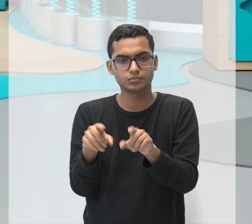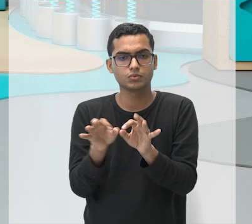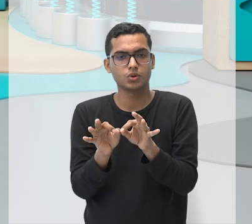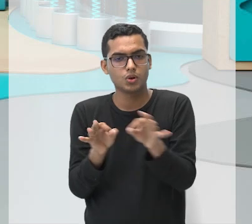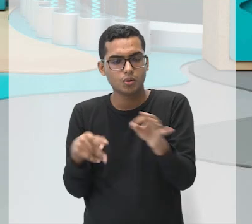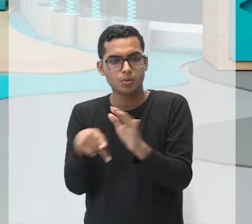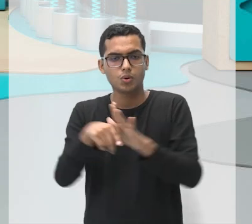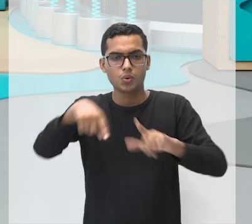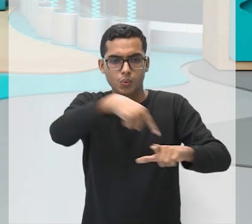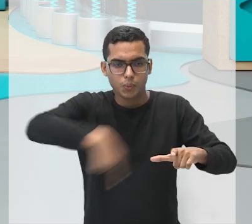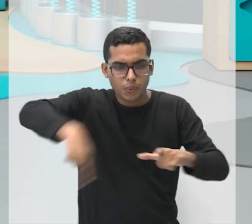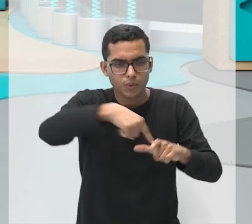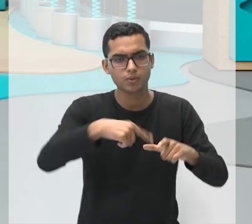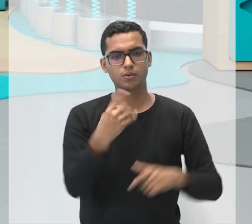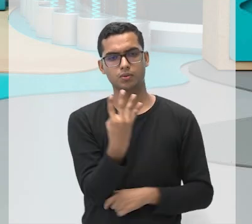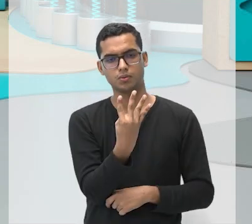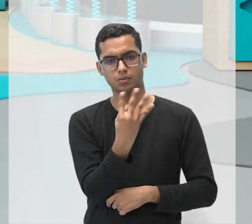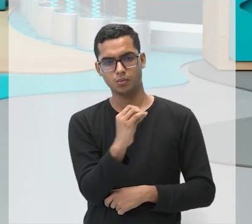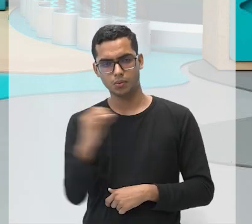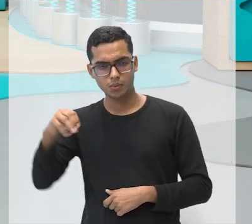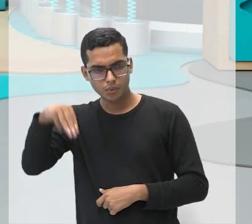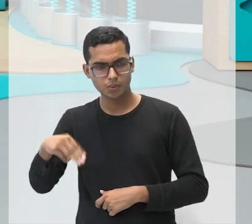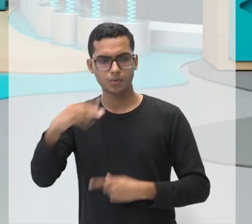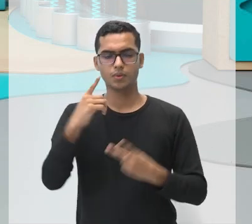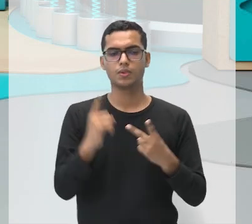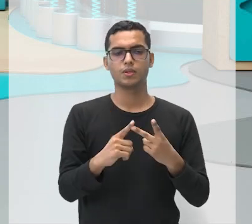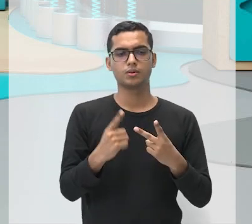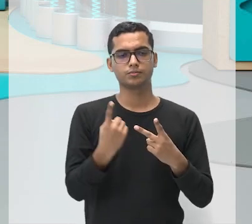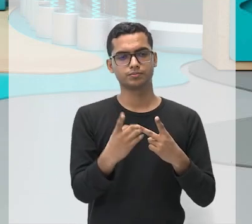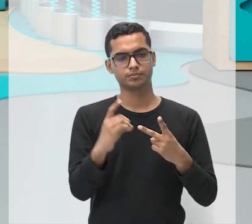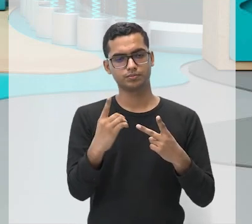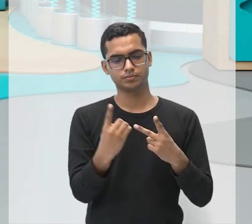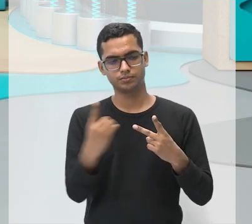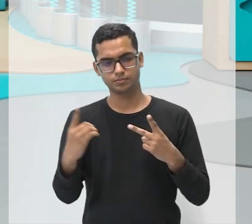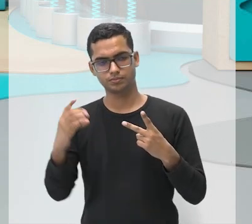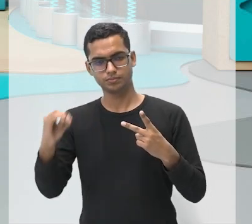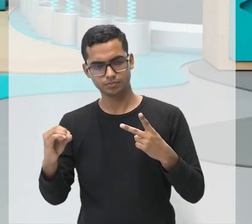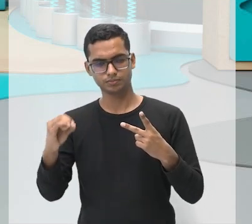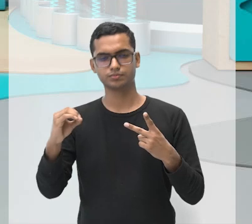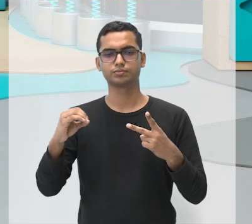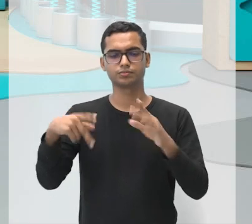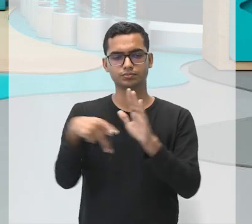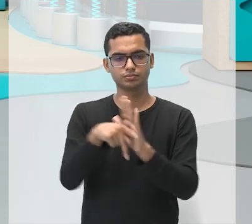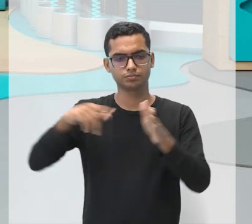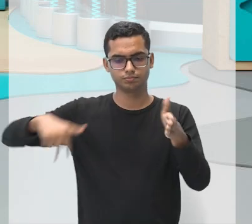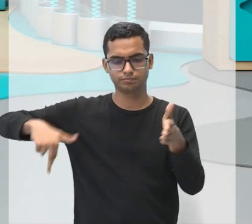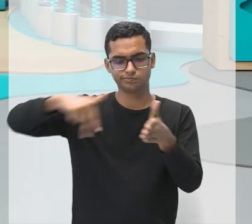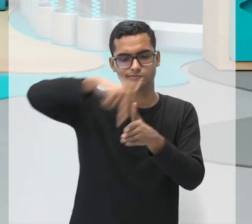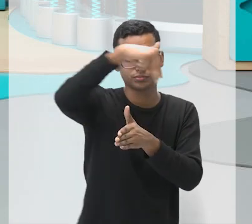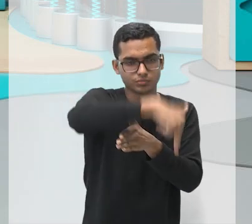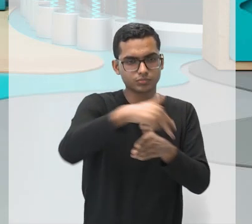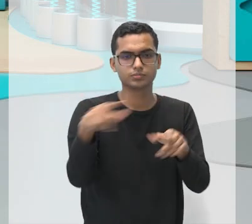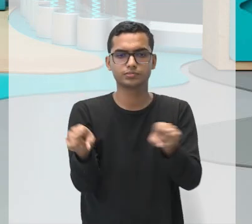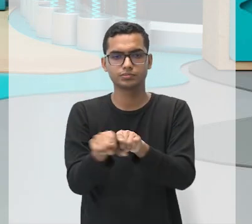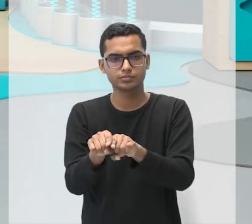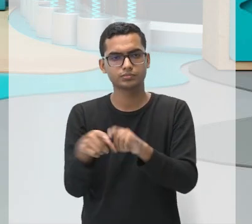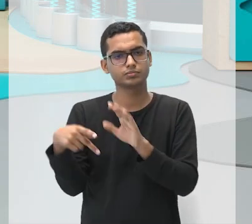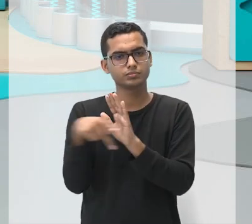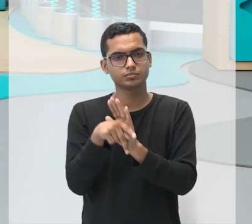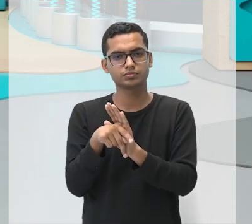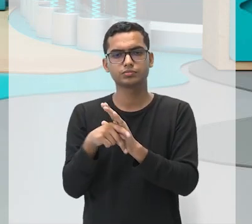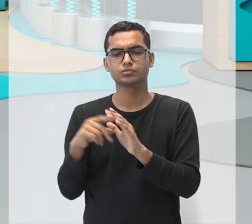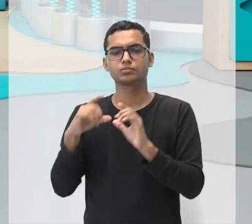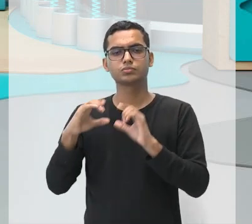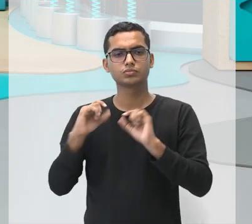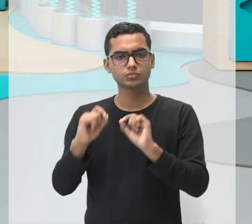com barreiras. Só um adendo, eu falei para vocês que nós temos os lançamentos e o arremesso, e aqui a gente vai ter o arremesso de